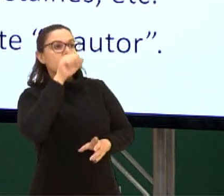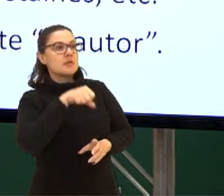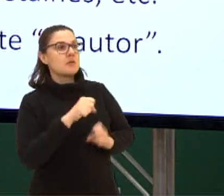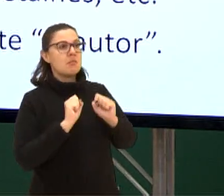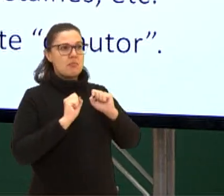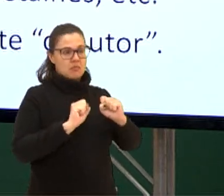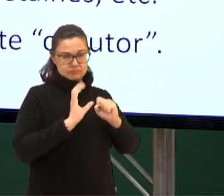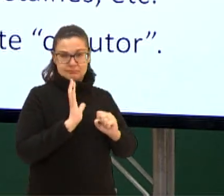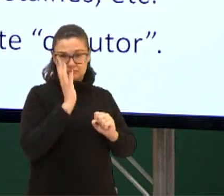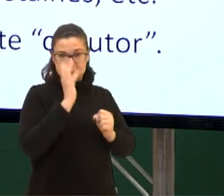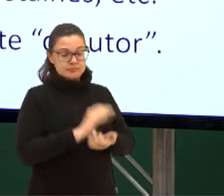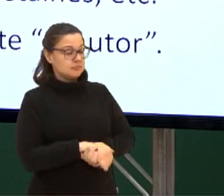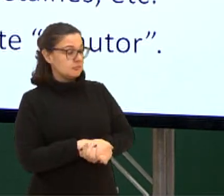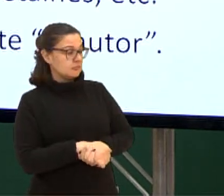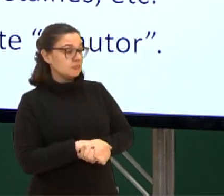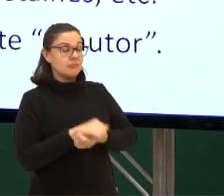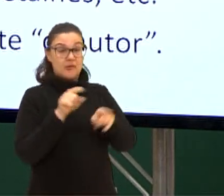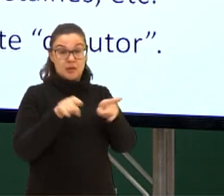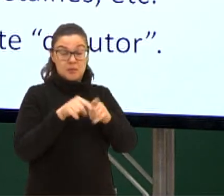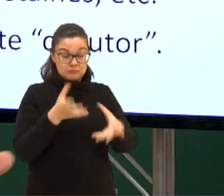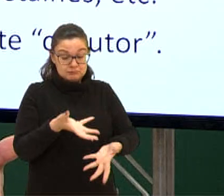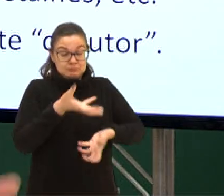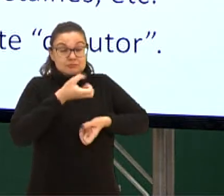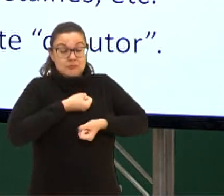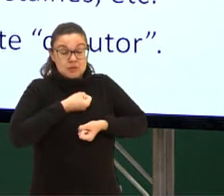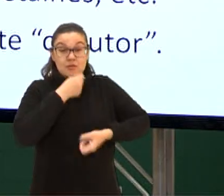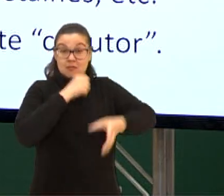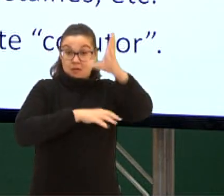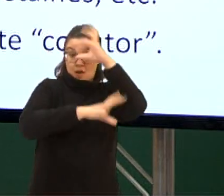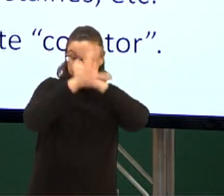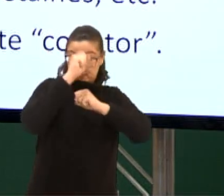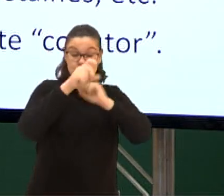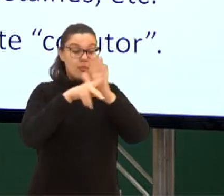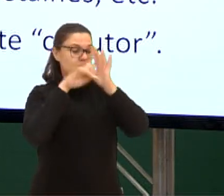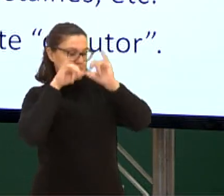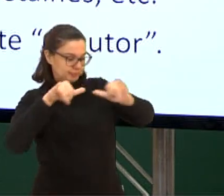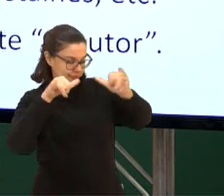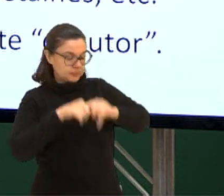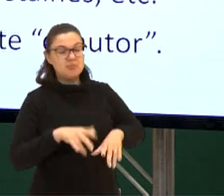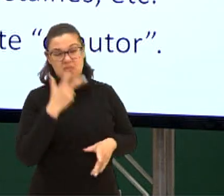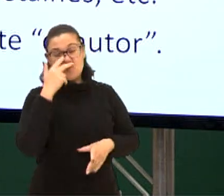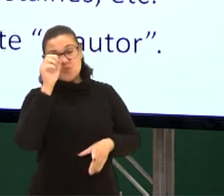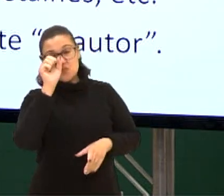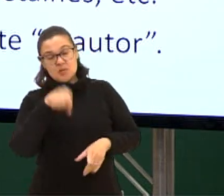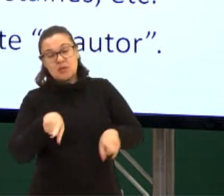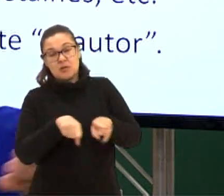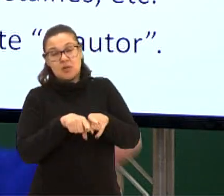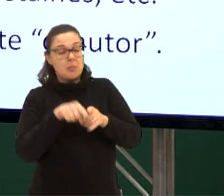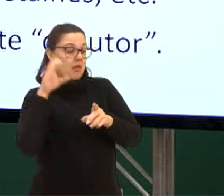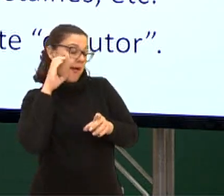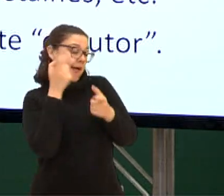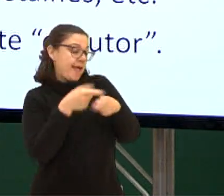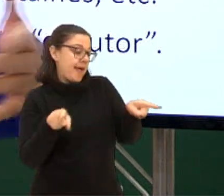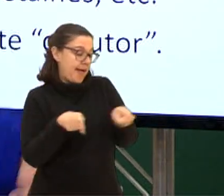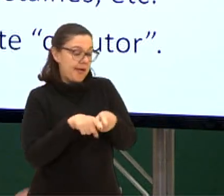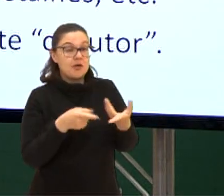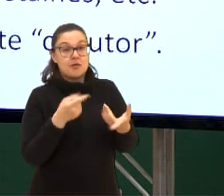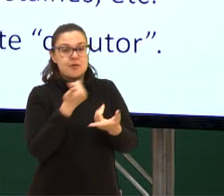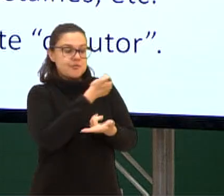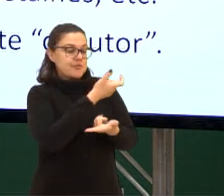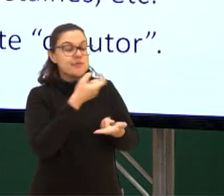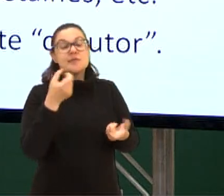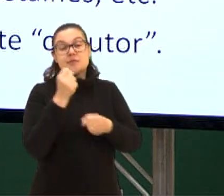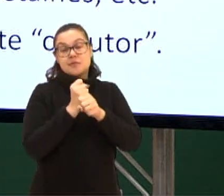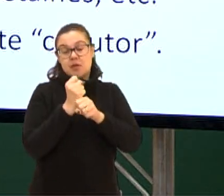possível que tenha acontecido. Assim como você adquire conhecimento com o jornal, com notícias, é muito provável que tenha acontecido ao longo dessas mais de 100 anos de